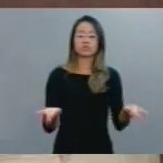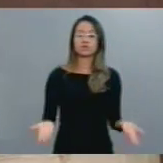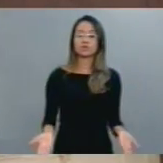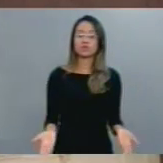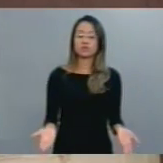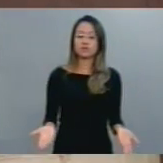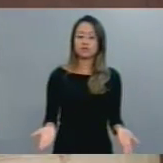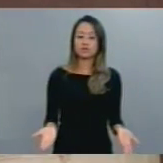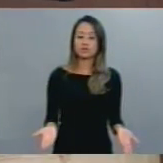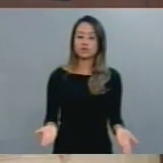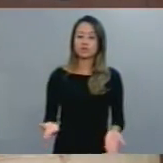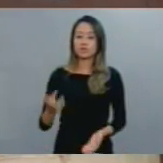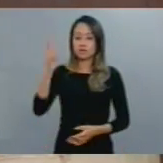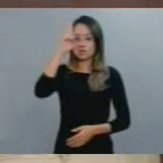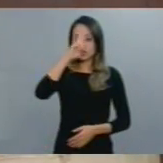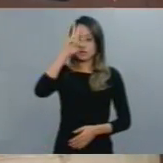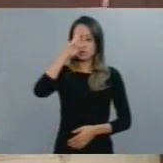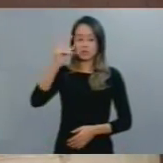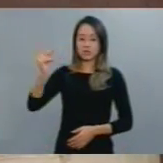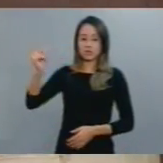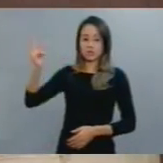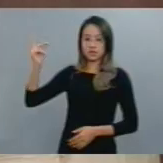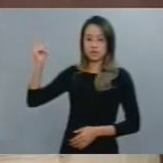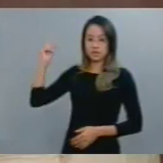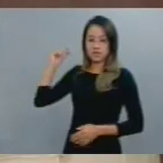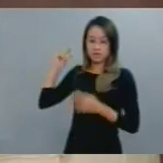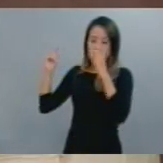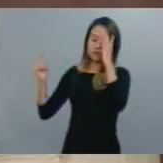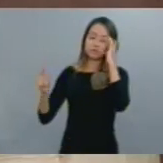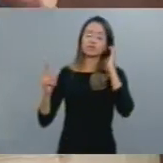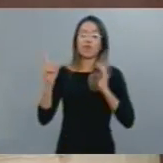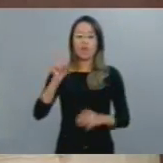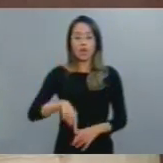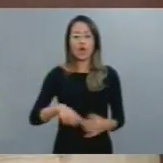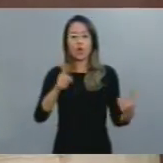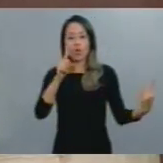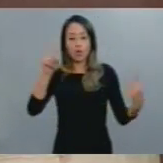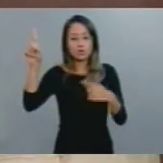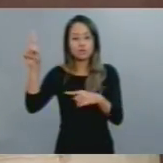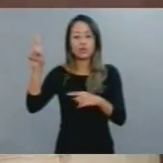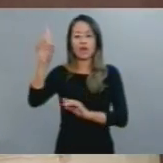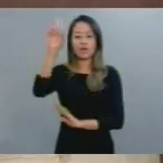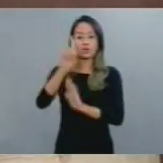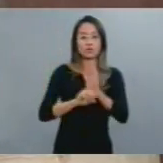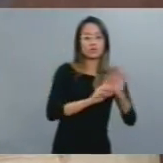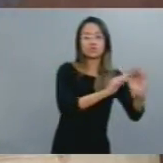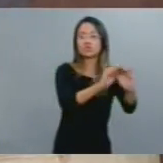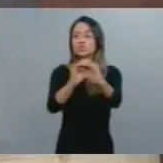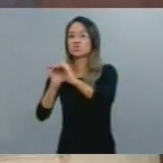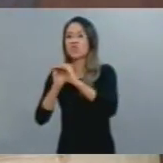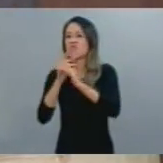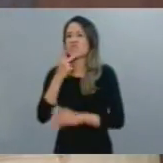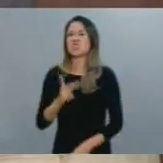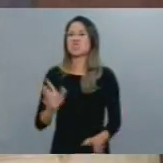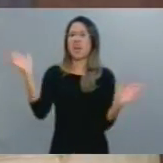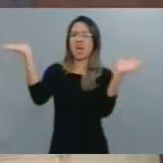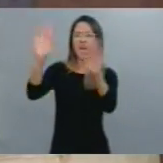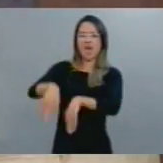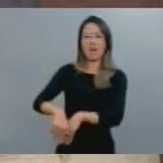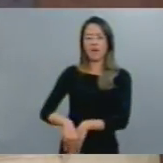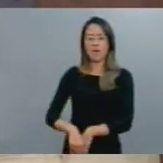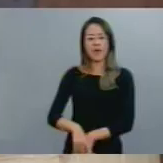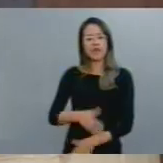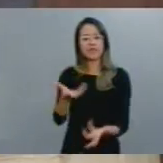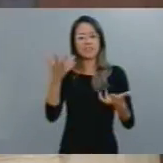do antigo Centrão, que eram, inclusive, contrárias à democratização do país, hoje se colocam